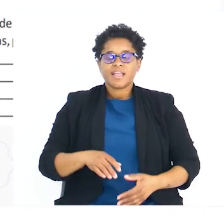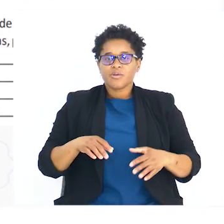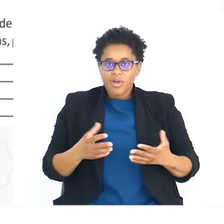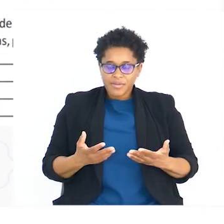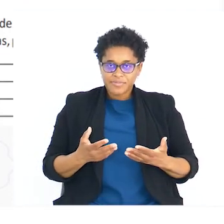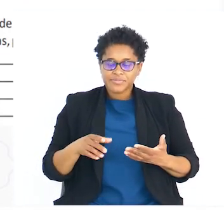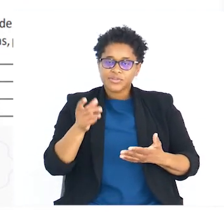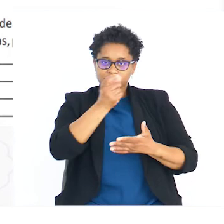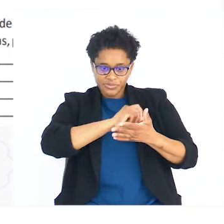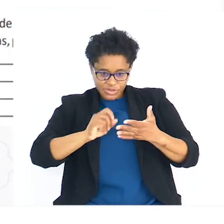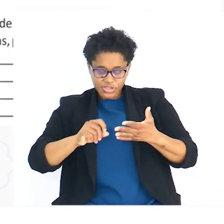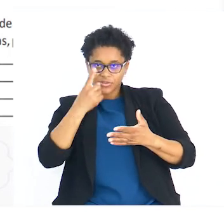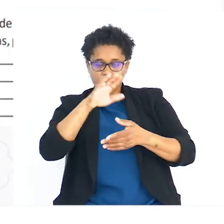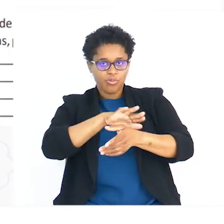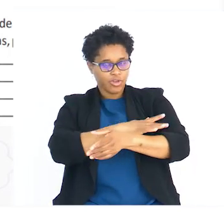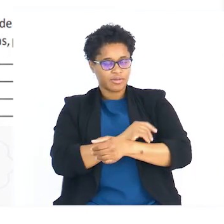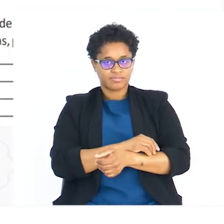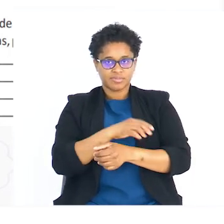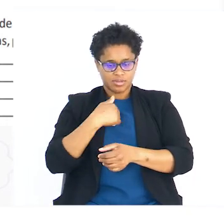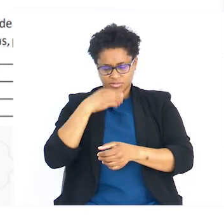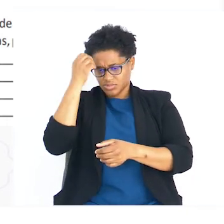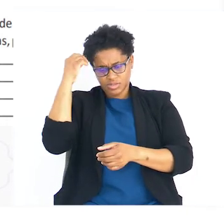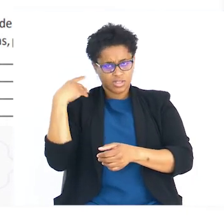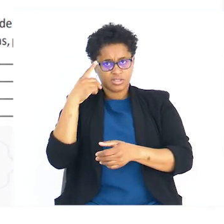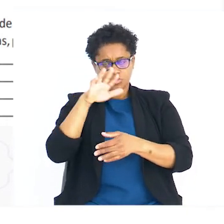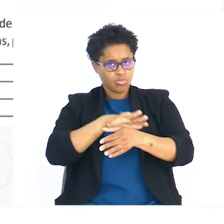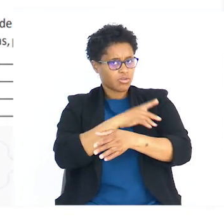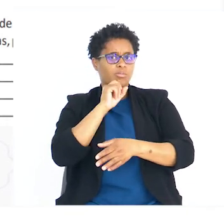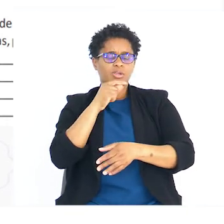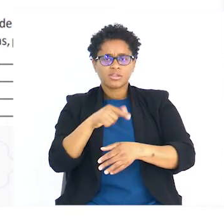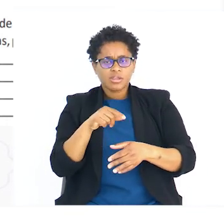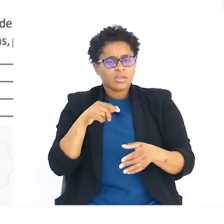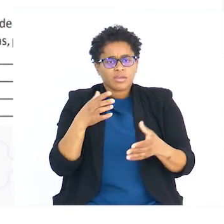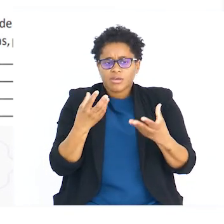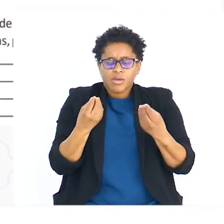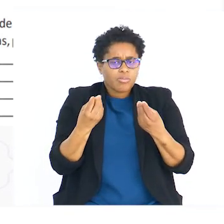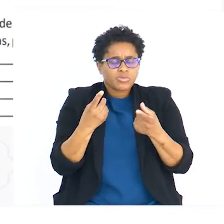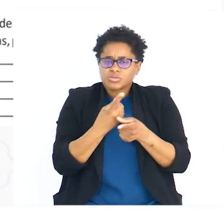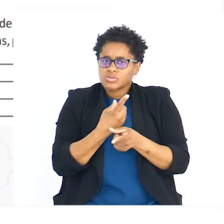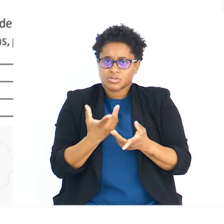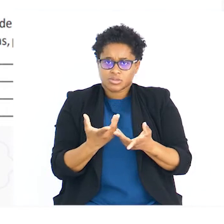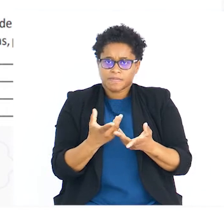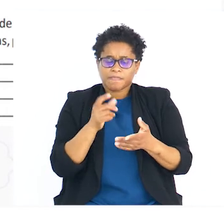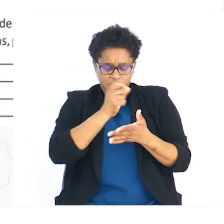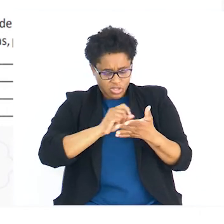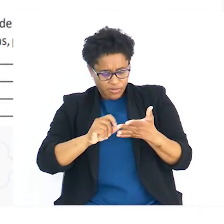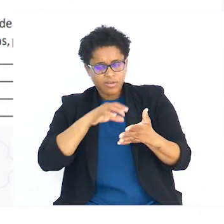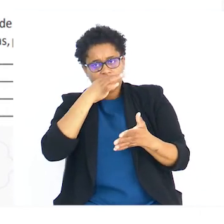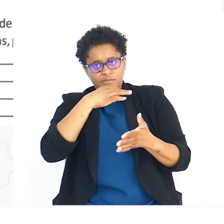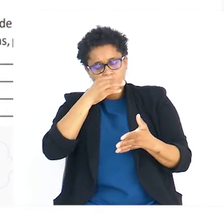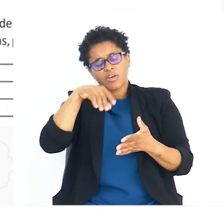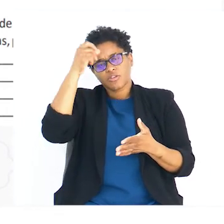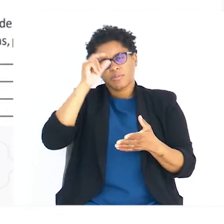ao escrever o poema, não me esqueço que um poema pode ter várias intenções. Descrever, contar uma